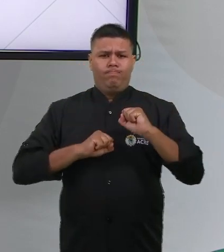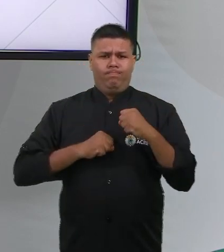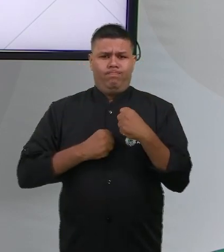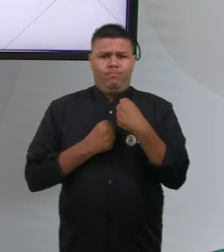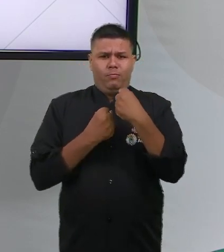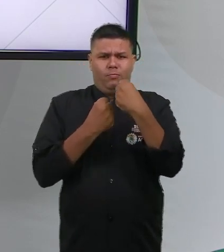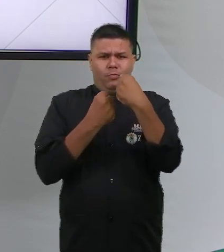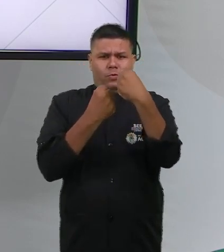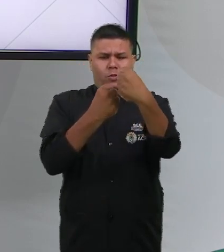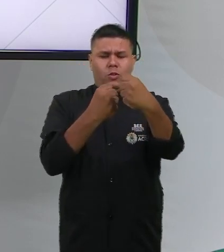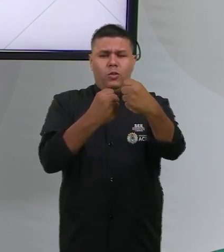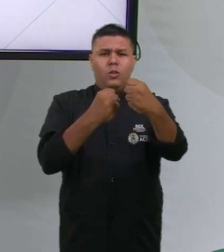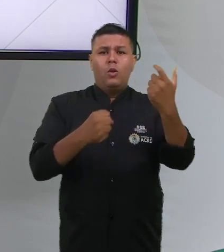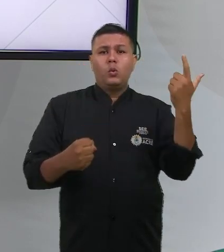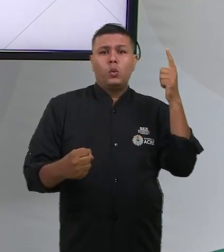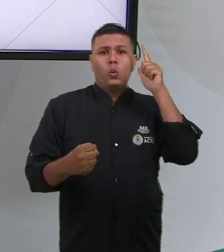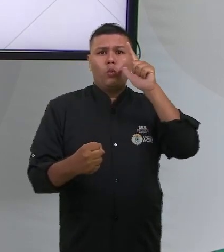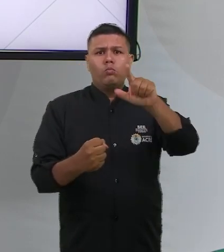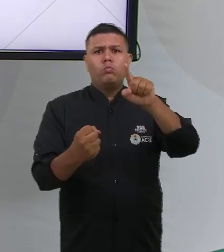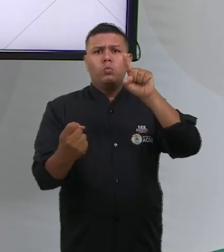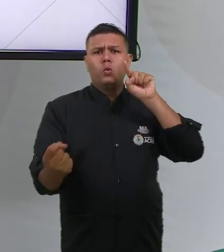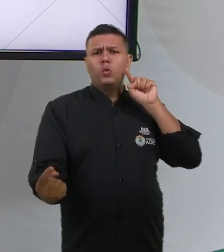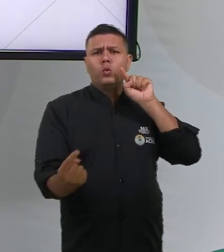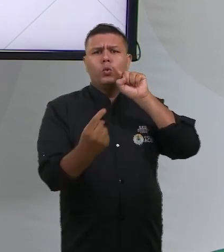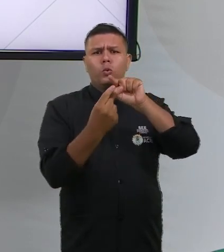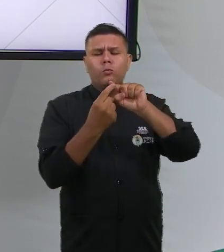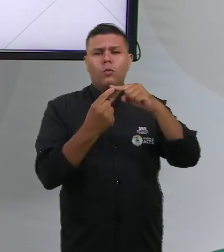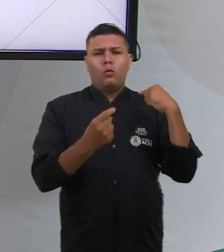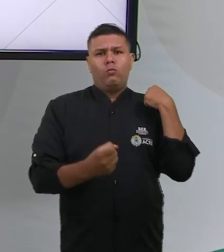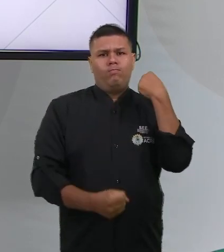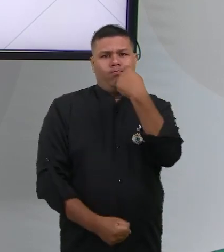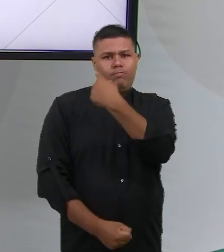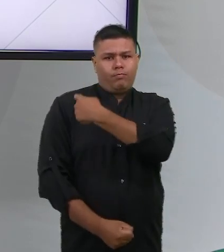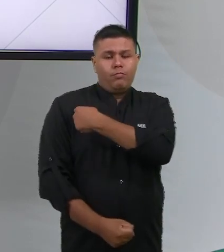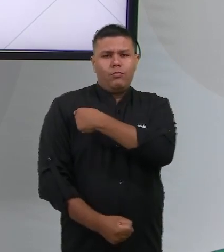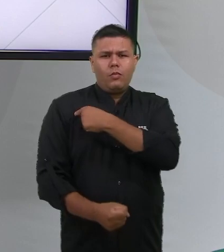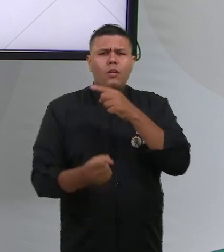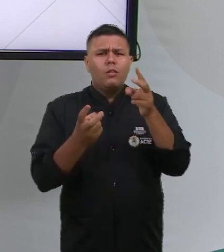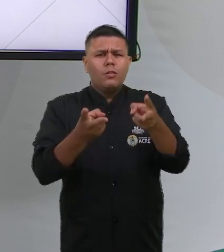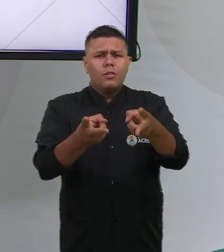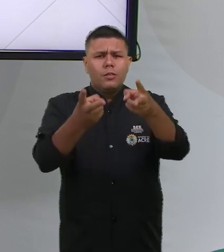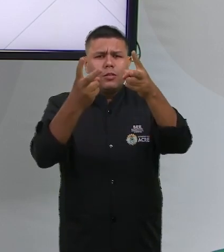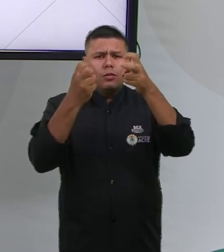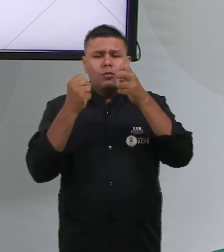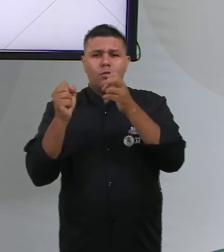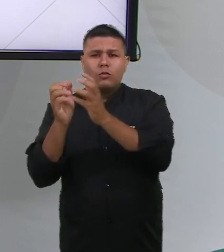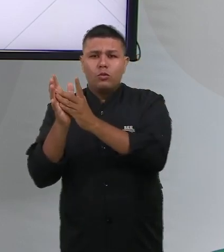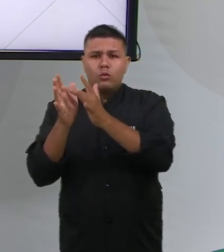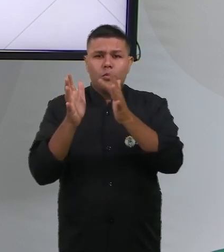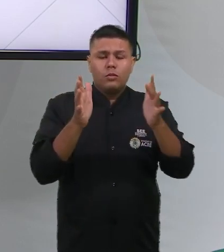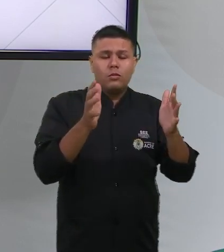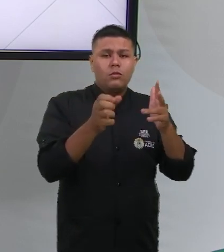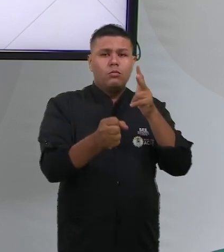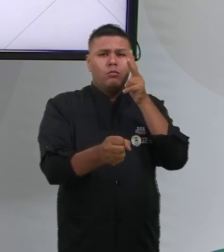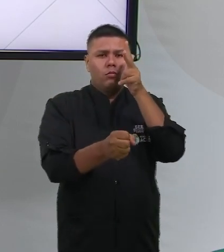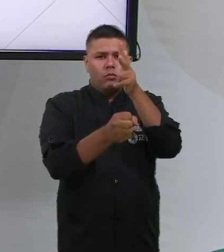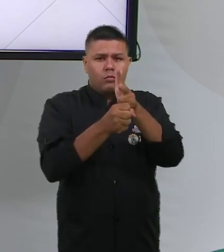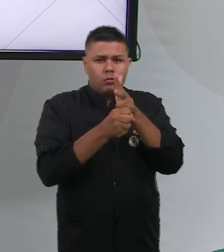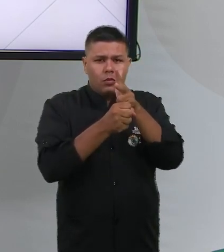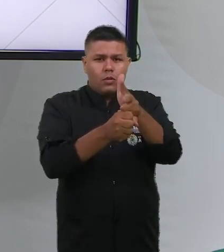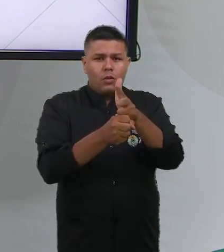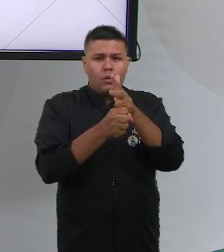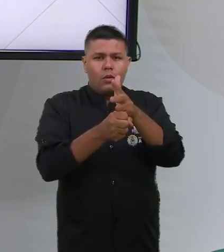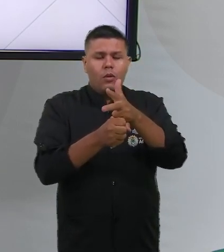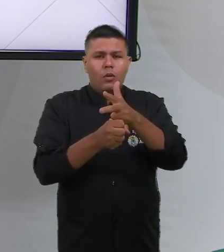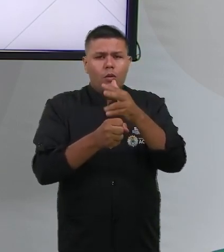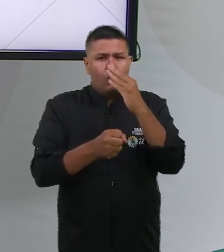perdão, e ao alcance dos nossos objetivos, né? Então, nós podemos perceber durante o vídeo que o porquinho